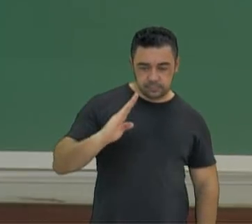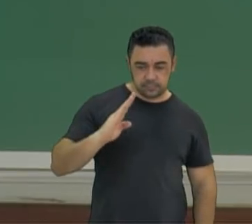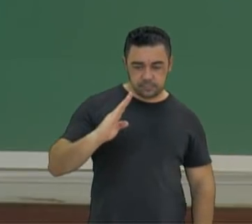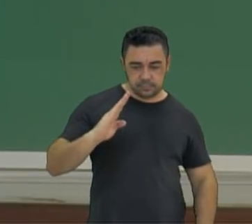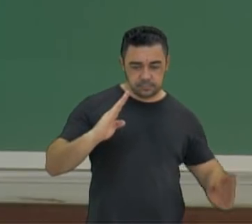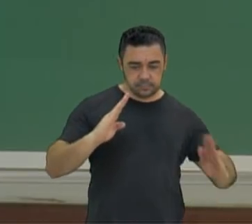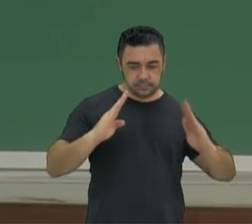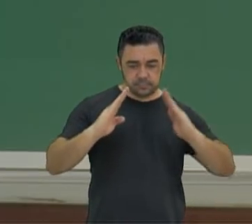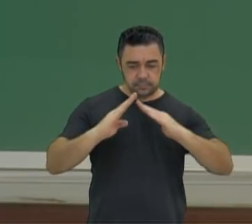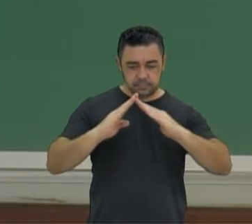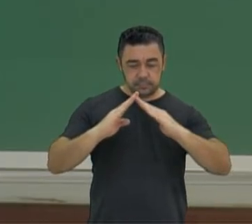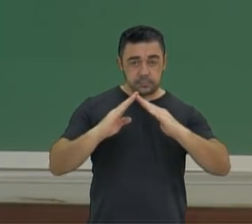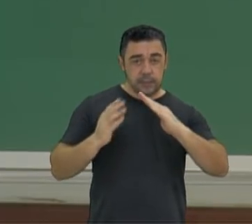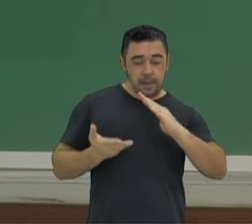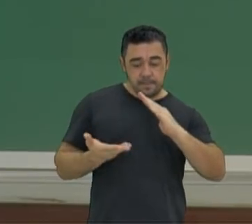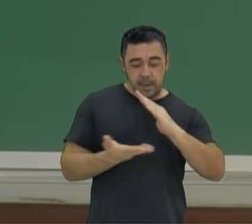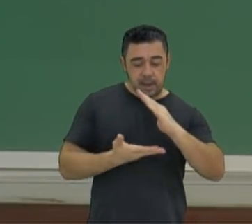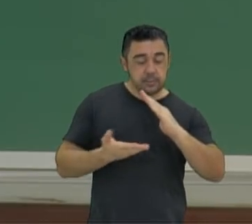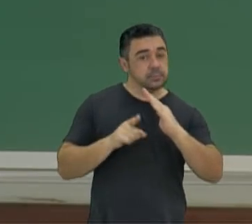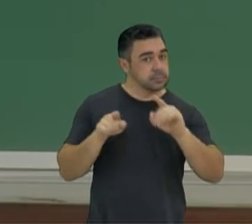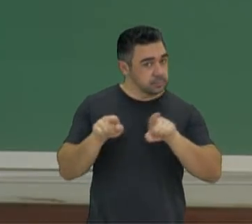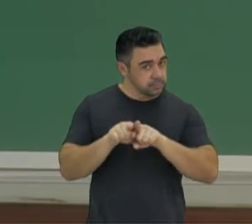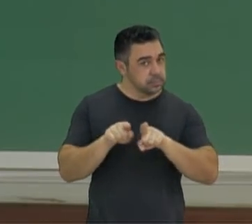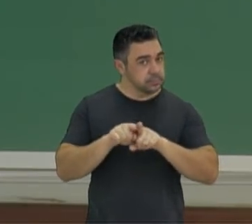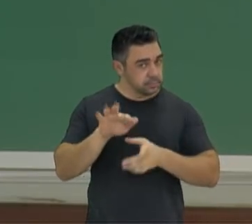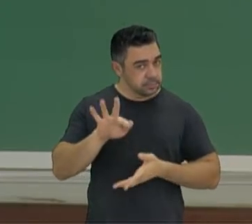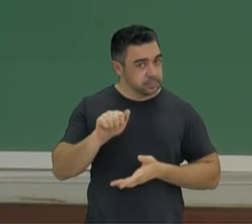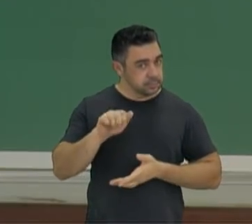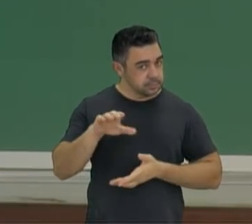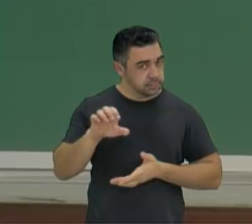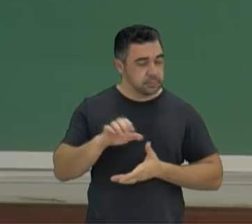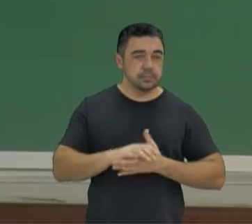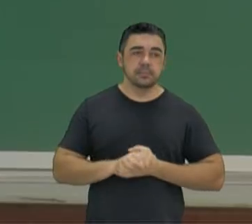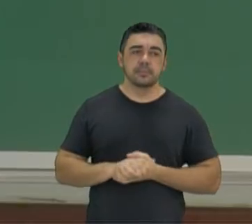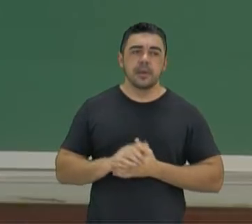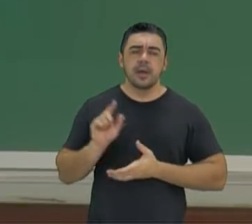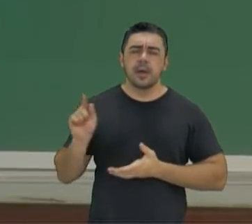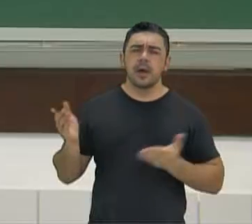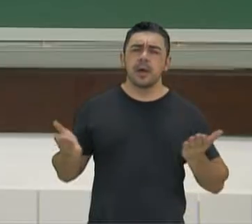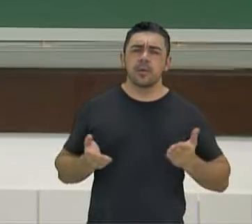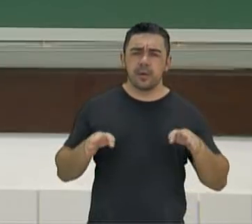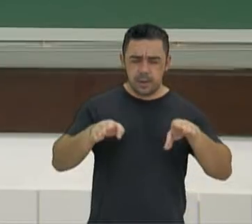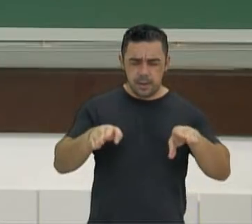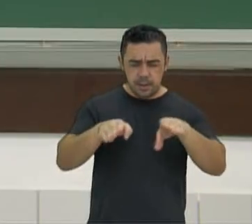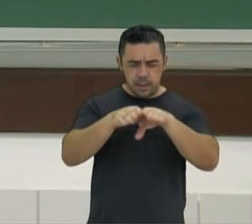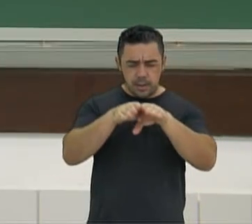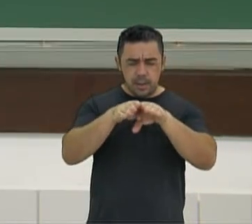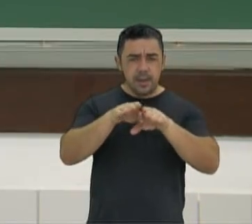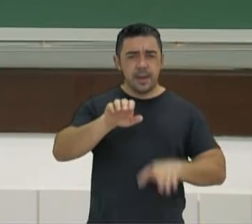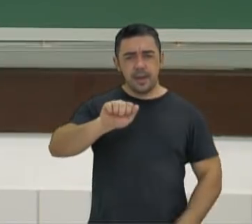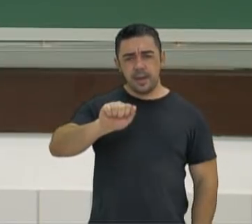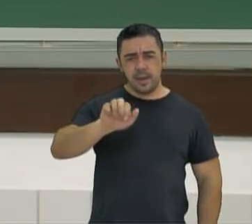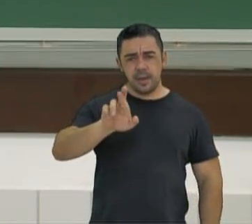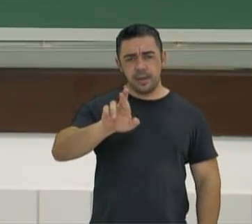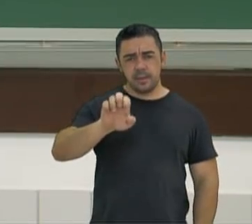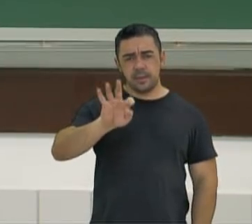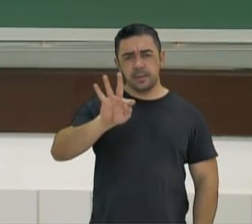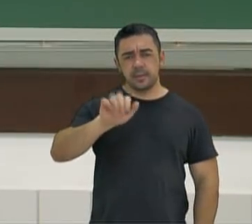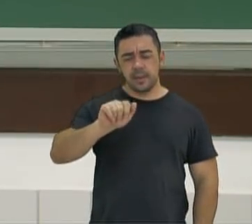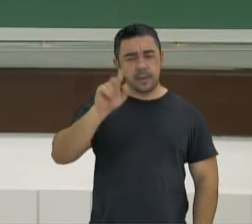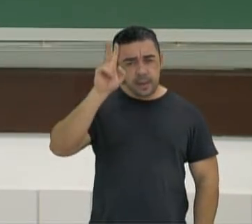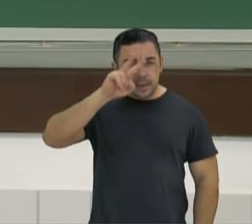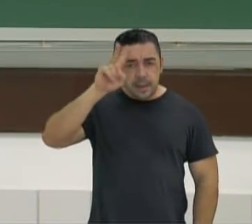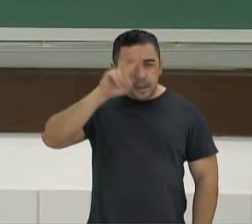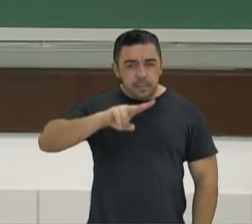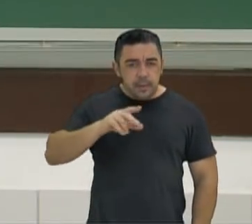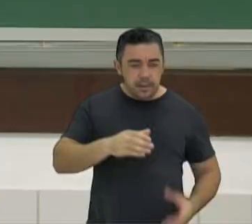que a base pode ser também uma face, tá? Muito bem. Aresta. O que era aresta lá no prisma? Lembra